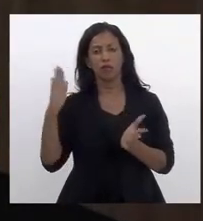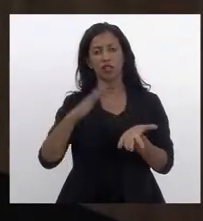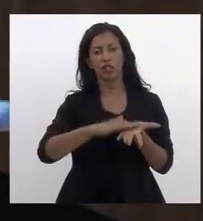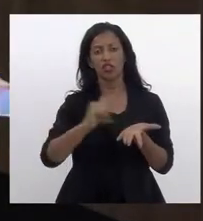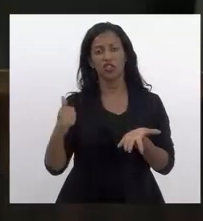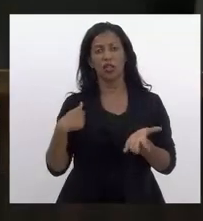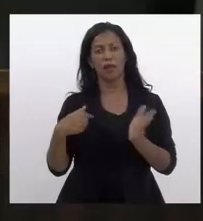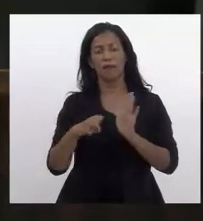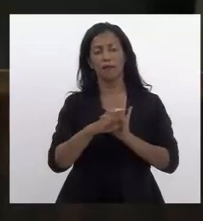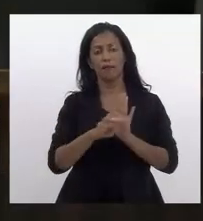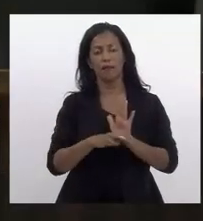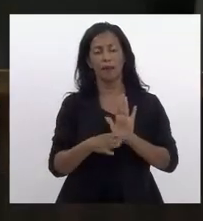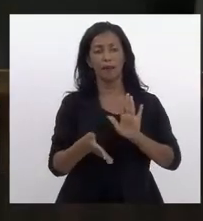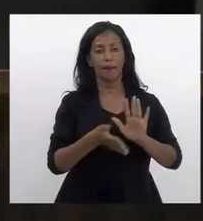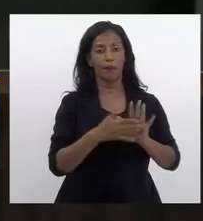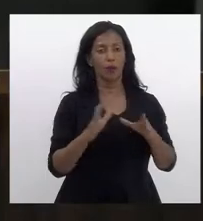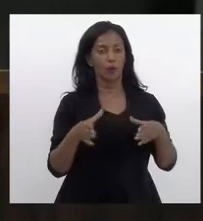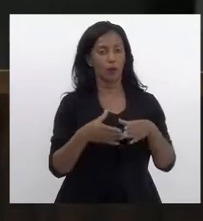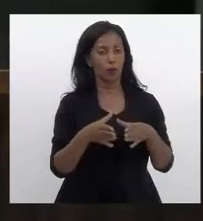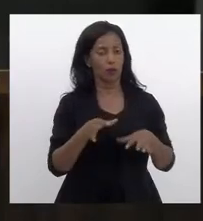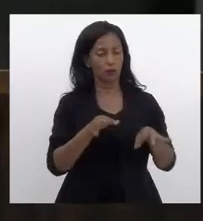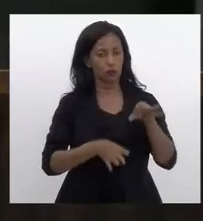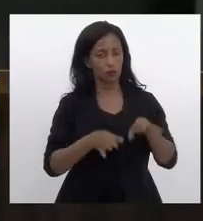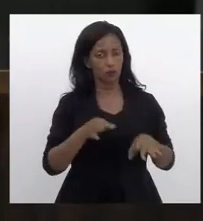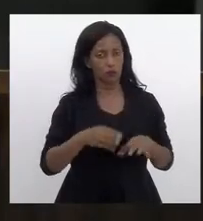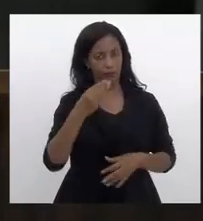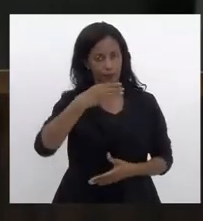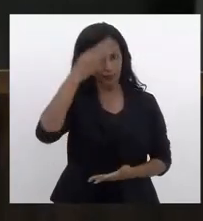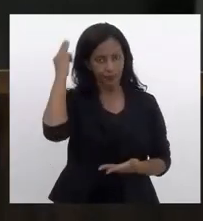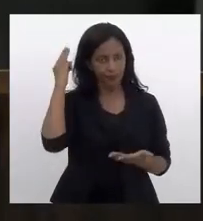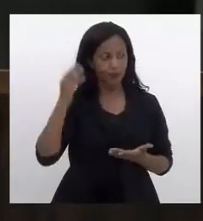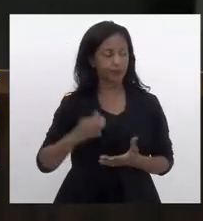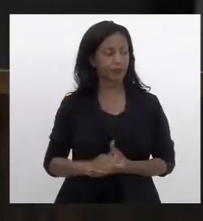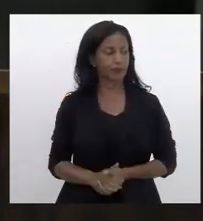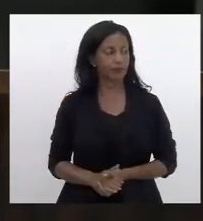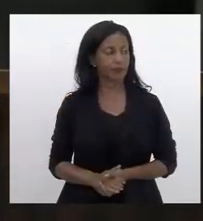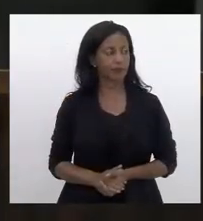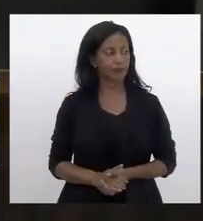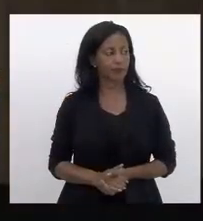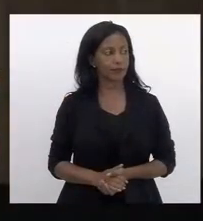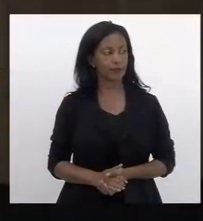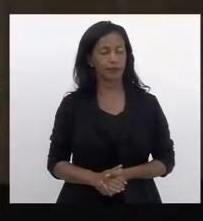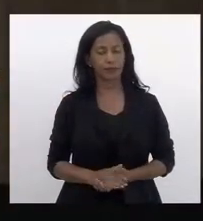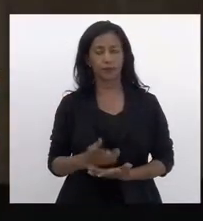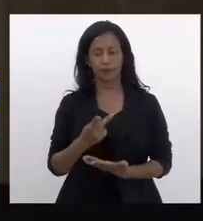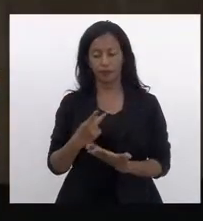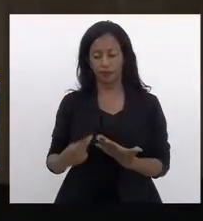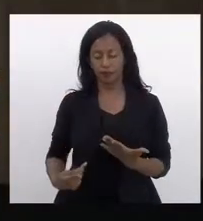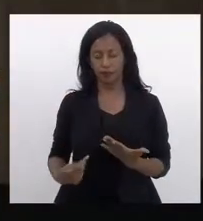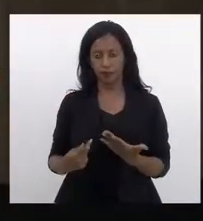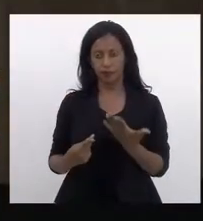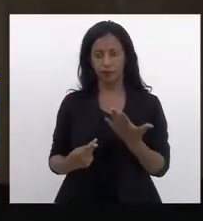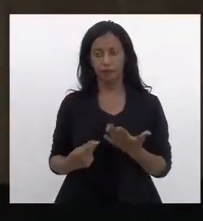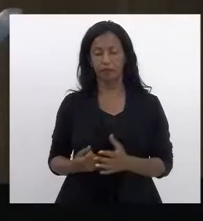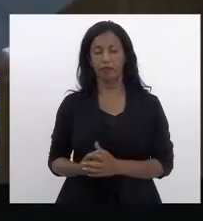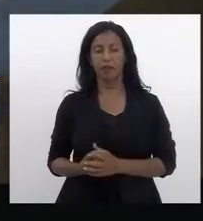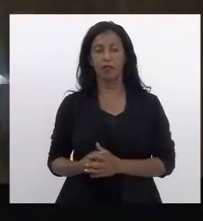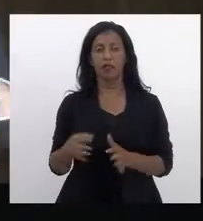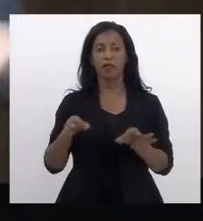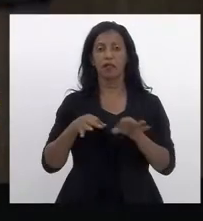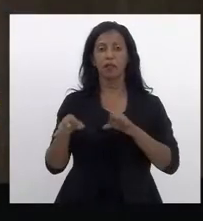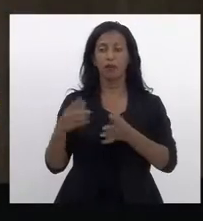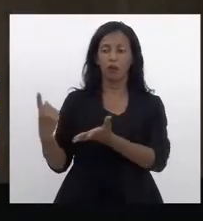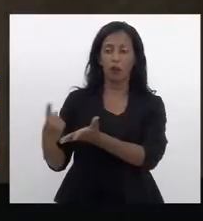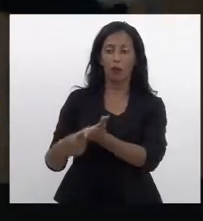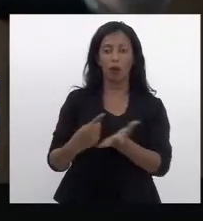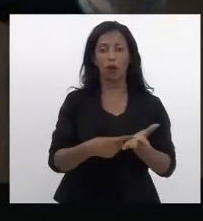deputada Marta. Para emitir parecer pela Comissão de Constituição e Justiça, deputado Márcio Pacheco. Senhor presidente, esse projeto é fruto de um acordo que foi